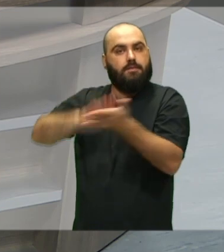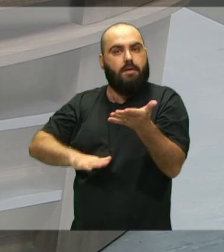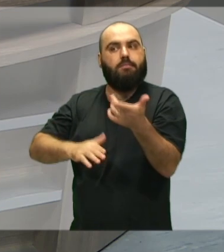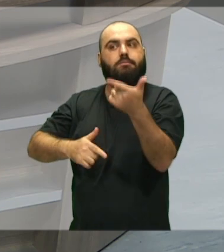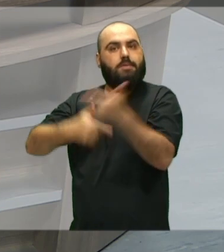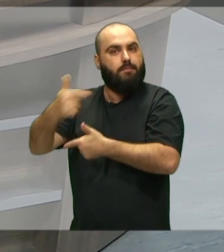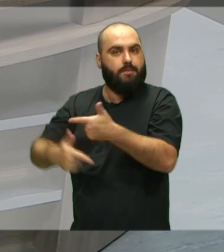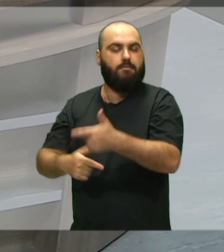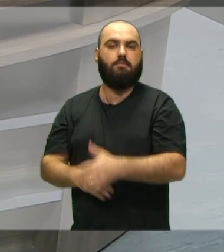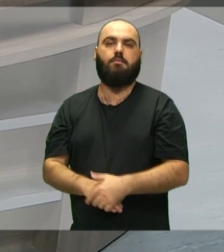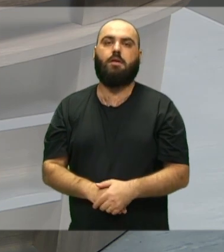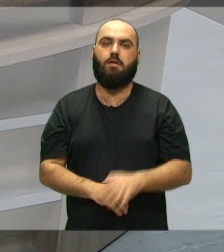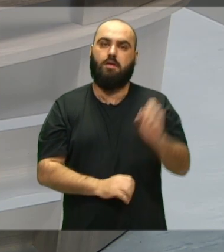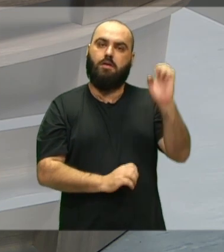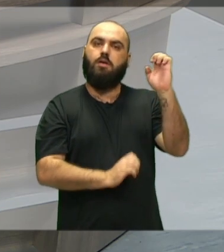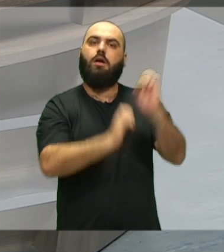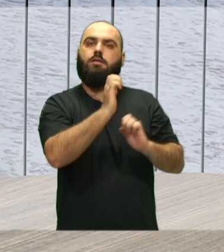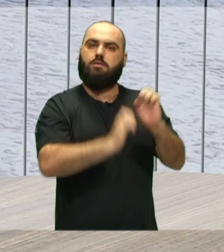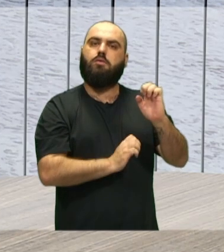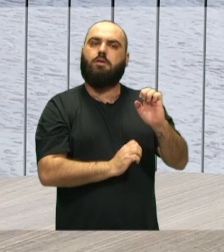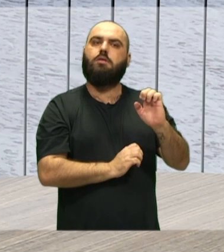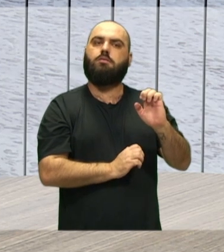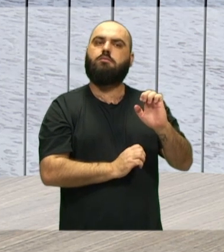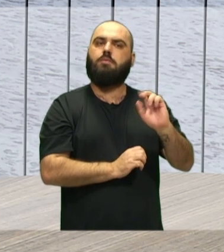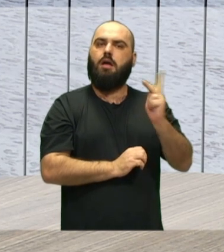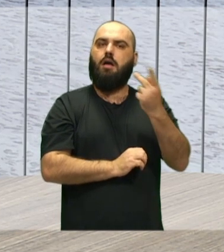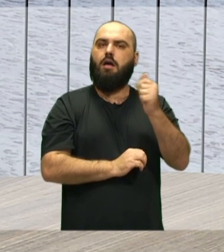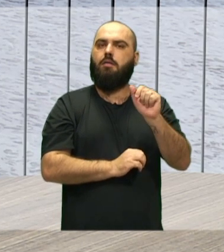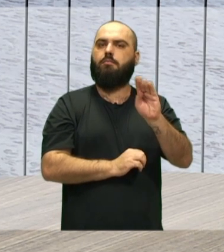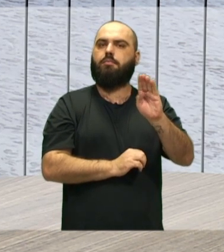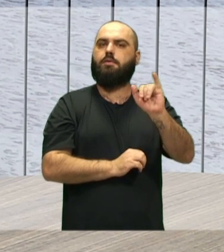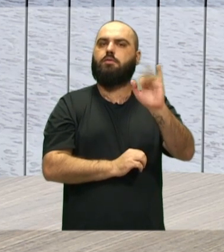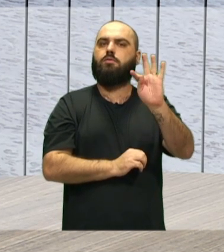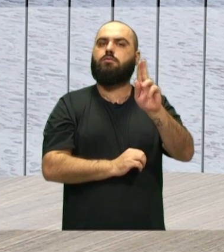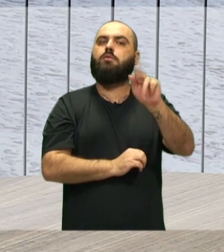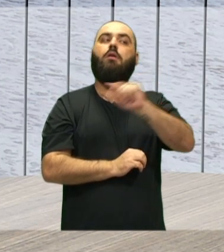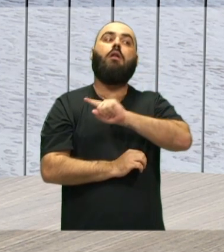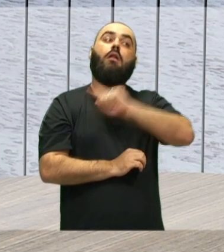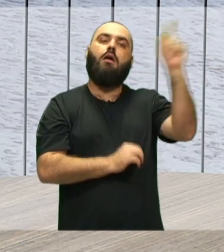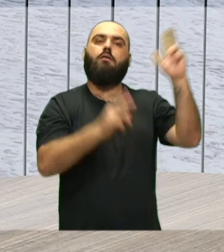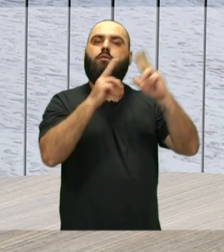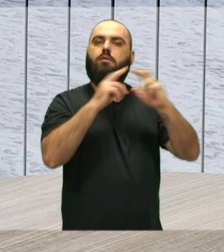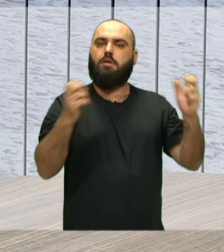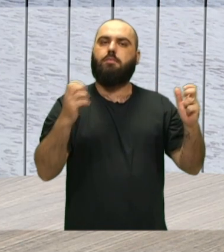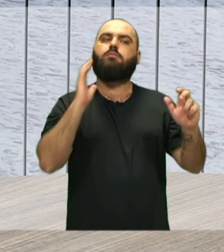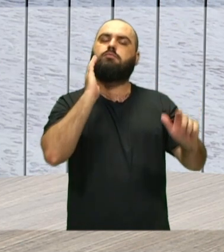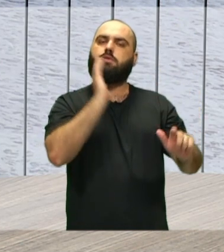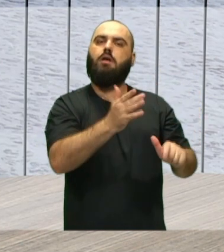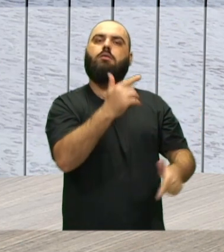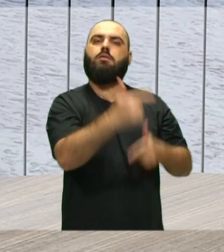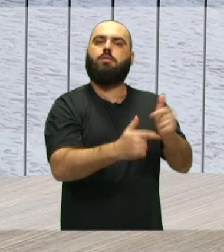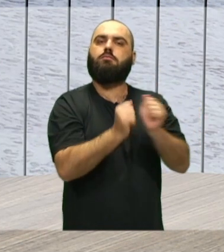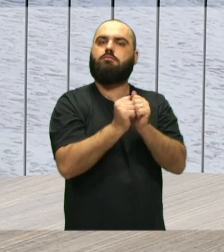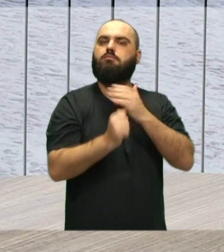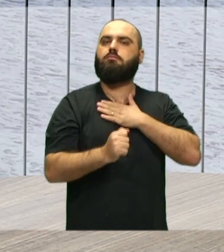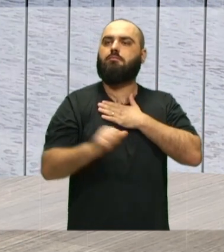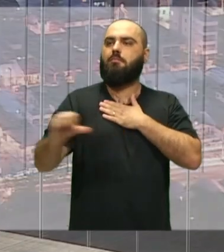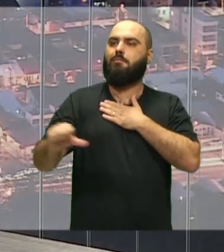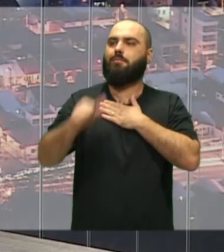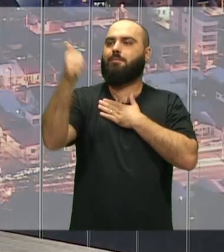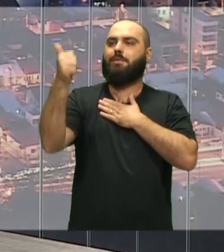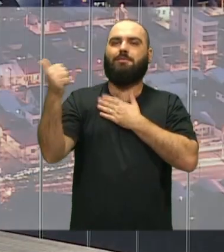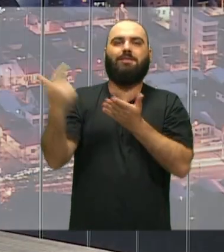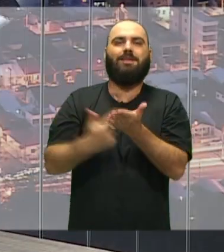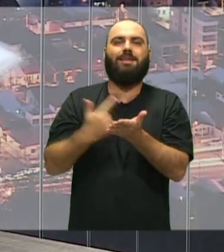A editora Hábitos já foi uma parceira nossa, ela é lá de Florianópolis, e já foi a editora do meu primeiro livro e acaba